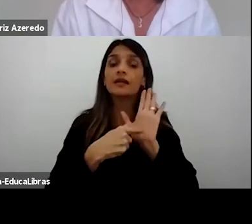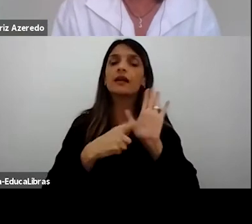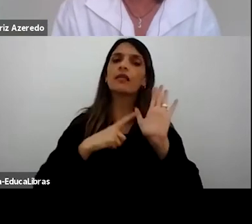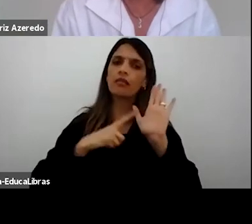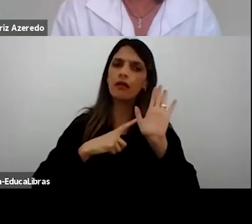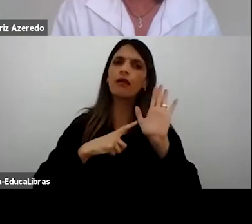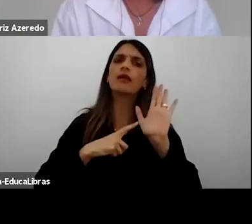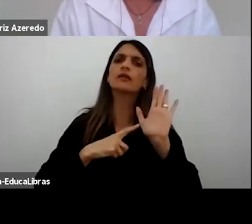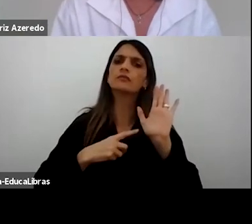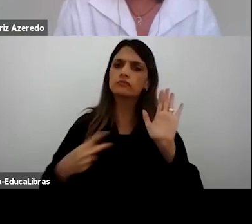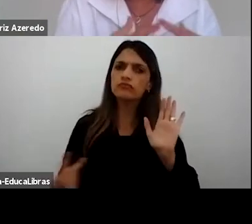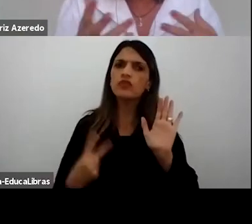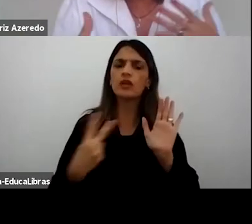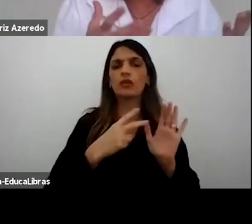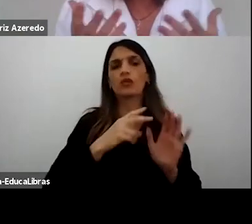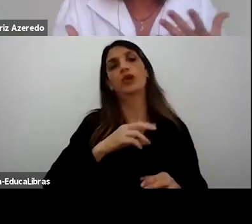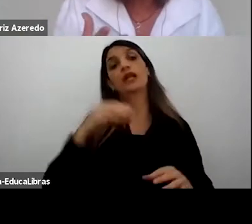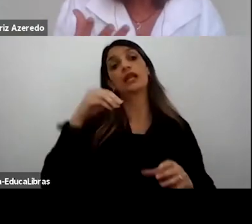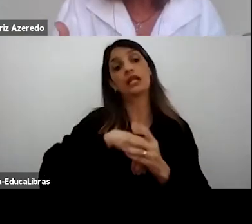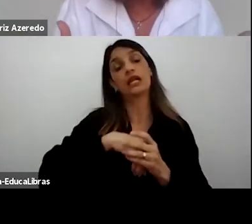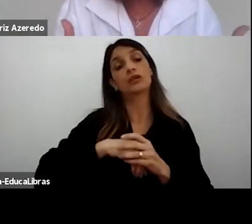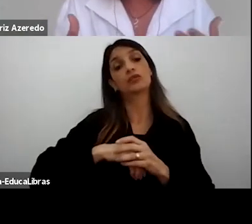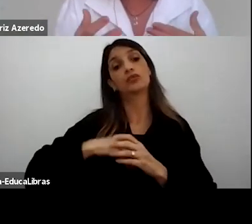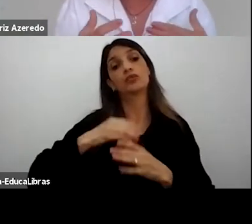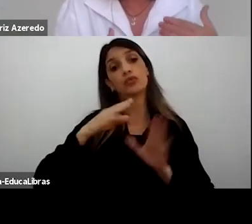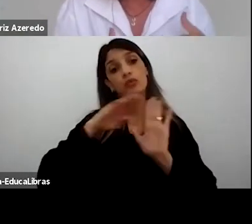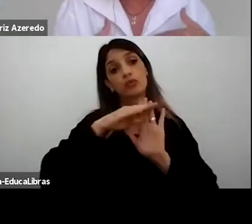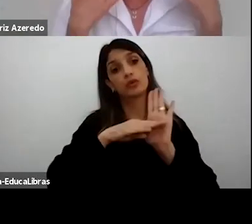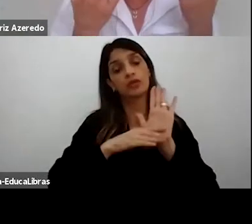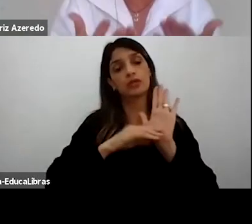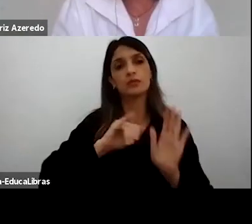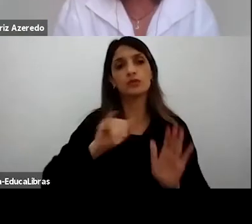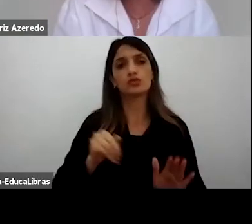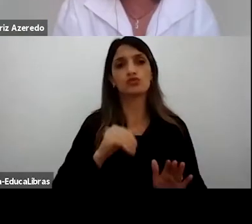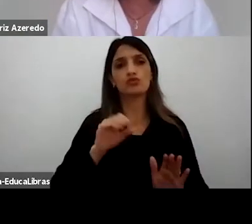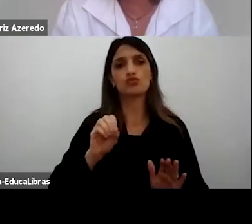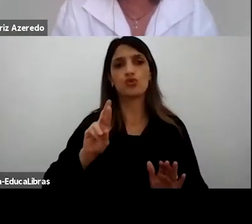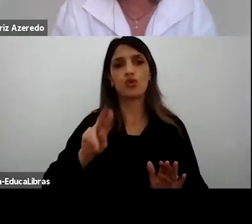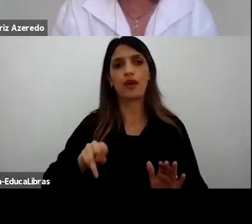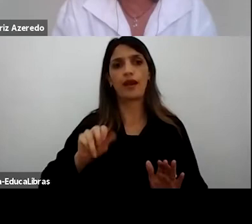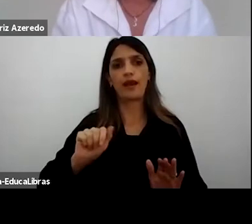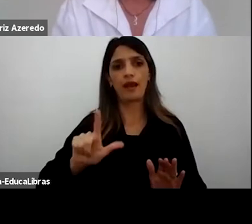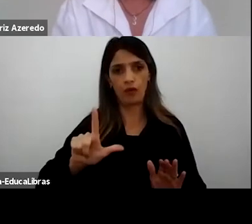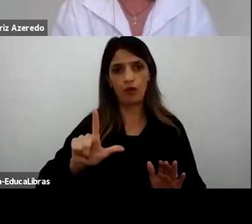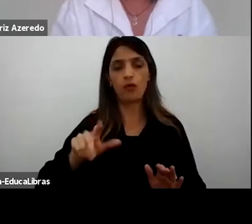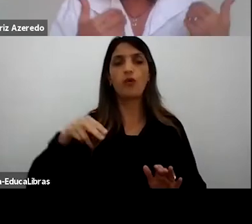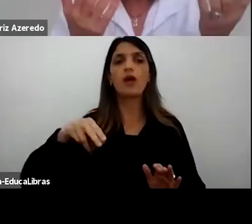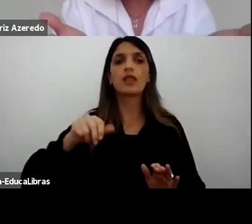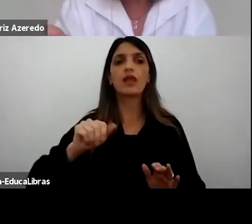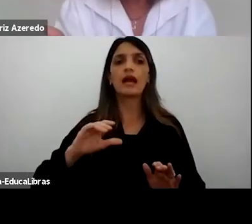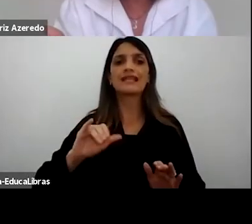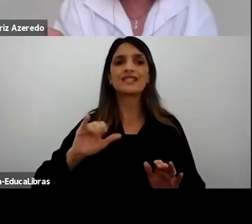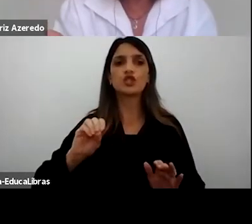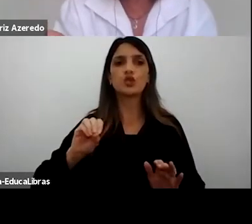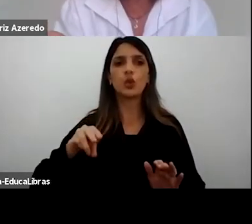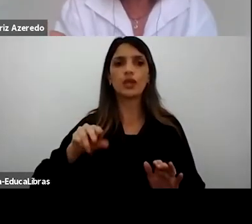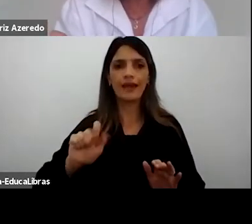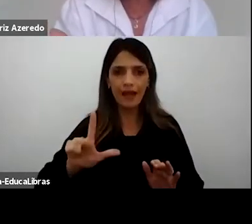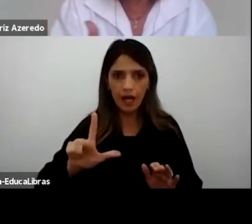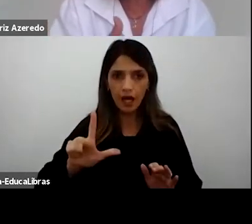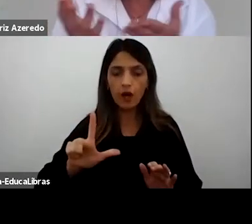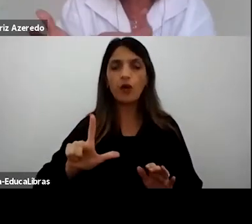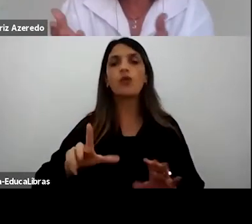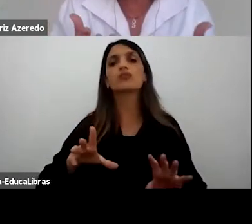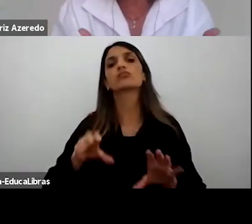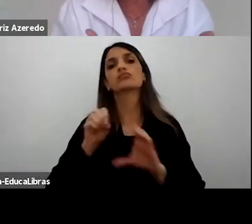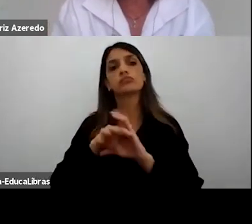do Jornal Nacional, cria uma competição favorável no sentido de estimular outras empresas que possam mandar também suas